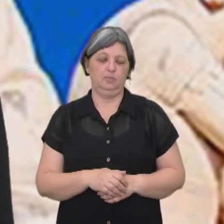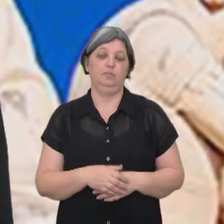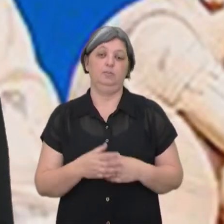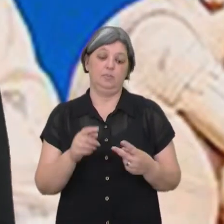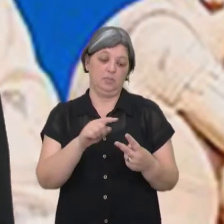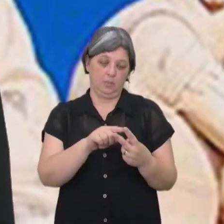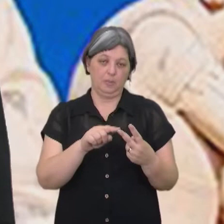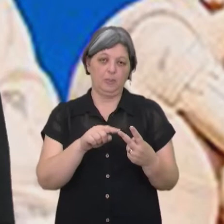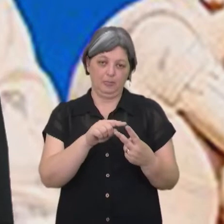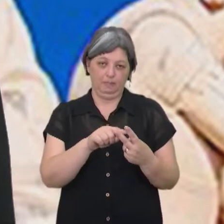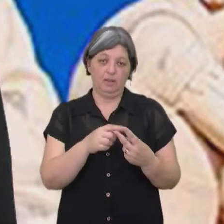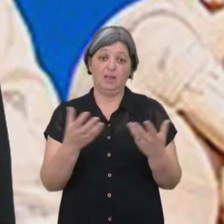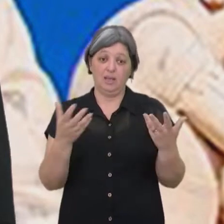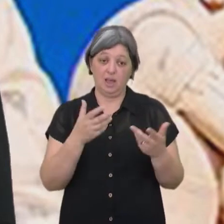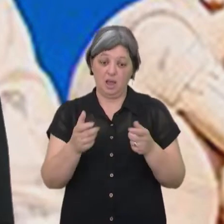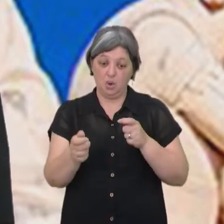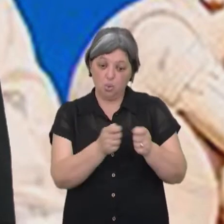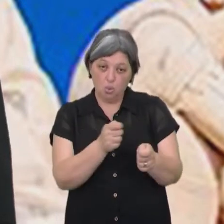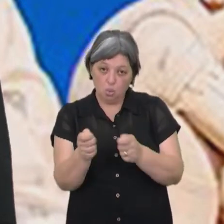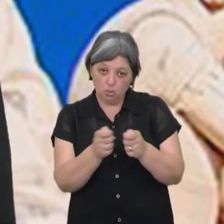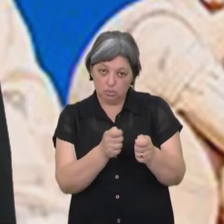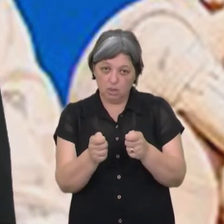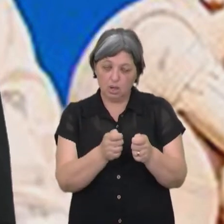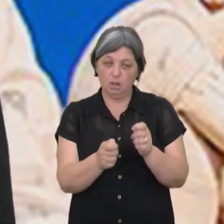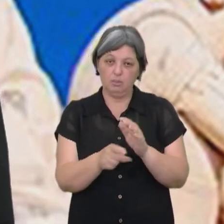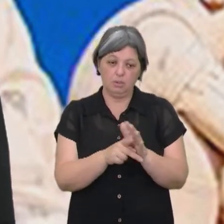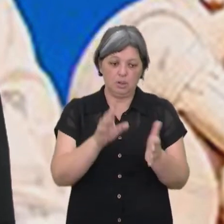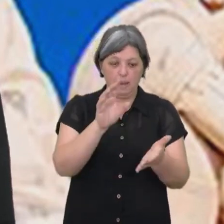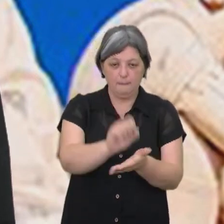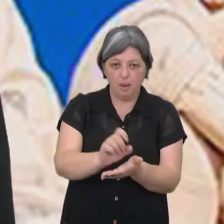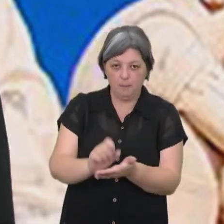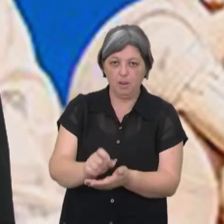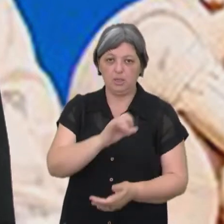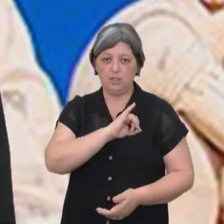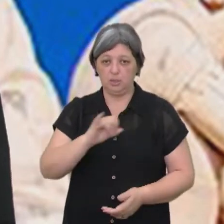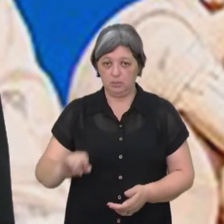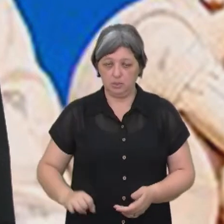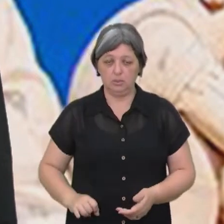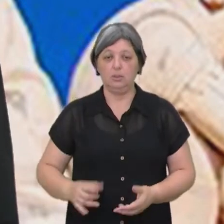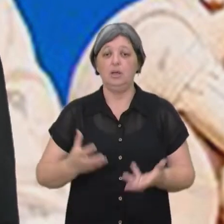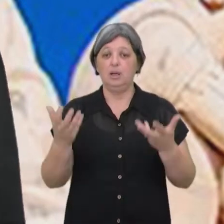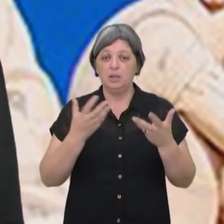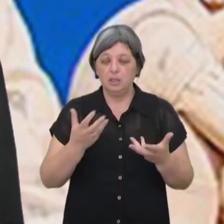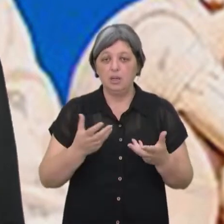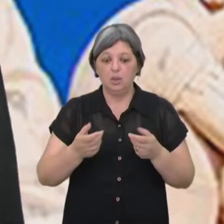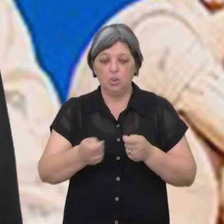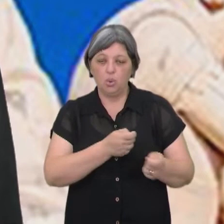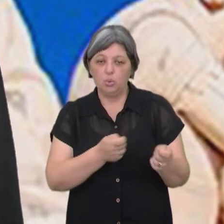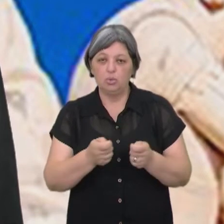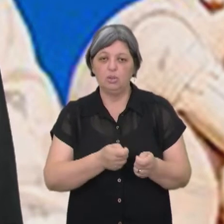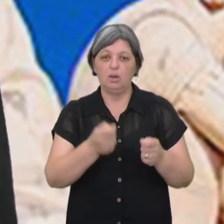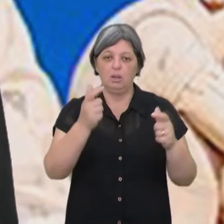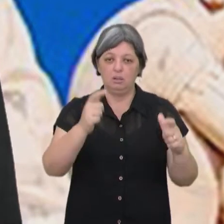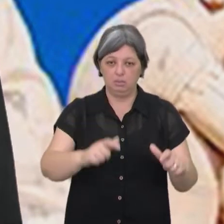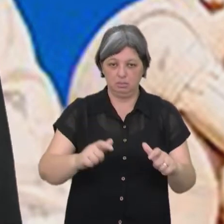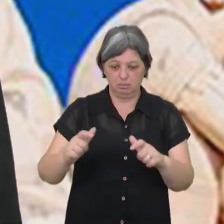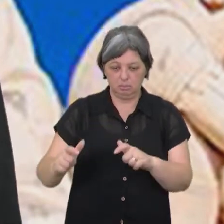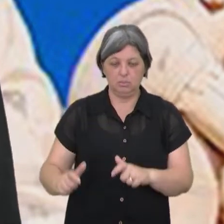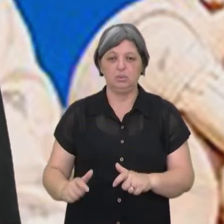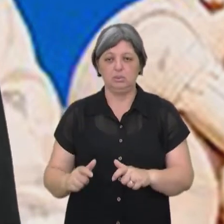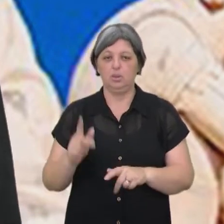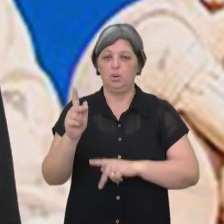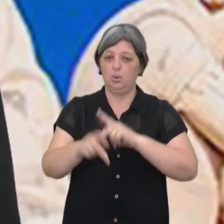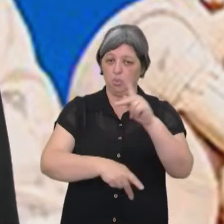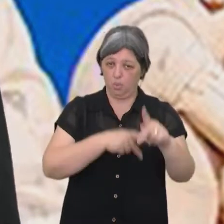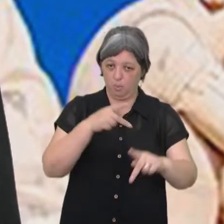Ambas querem dominar, né, tanto o colonialismo quanto o imperialismo, quer dominar uma determinada região e um determinado povo que ali